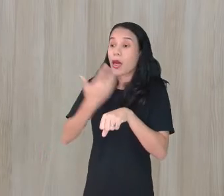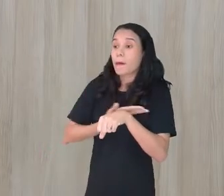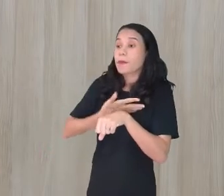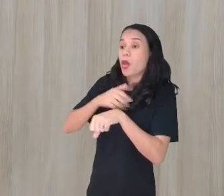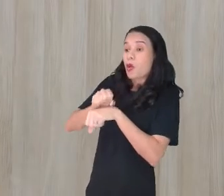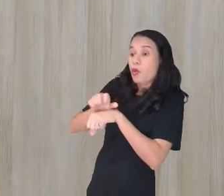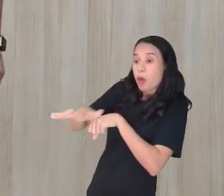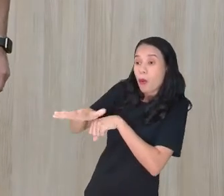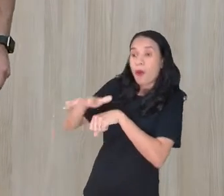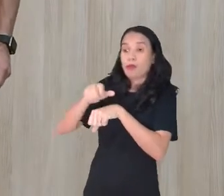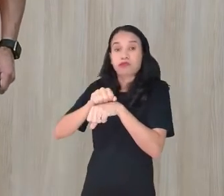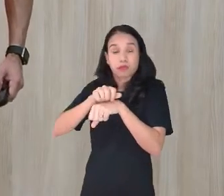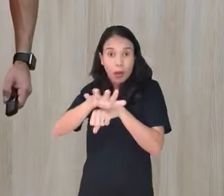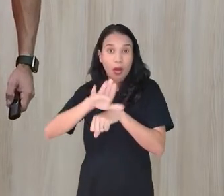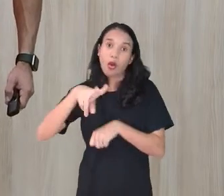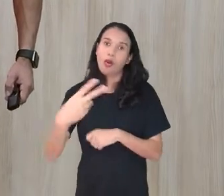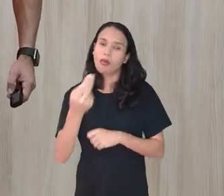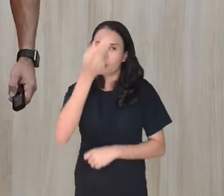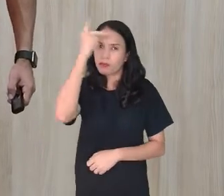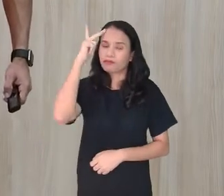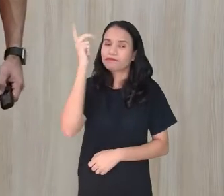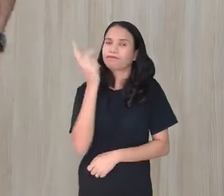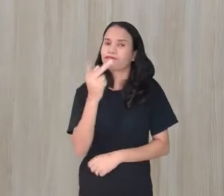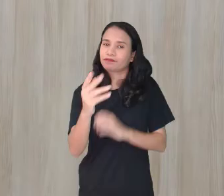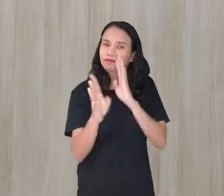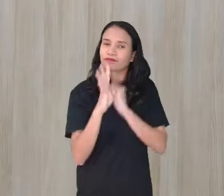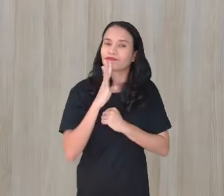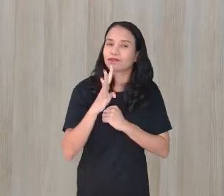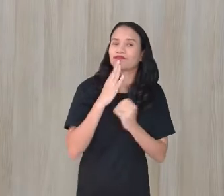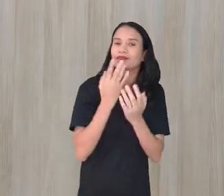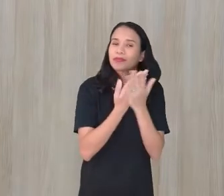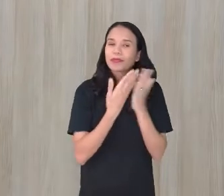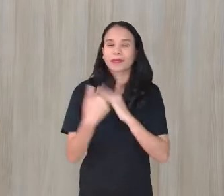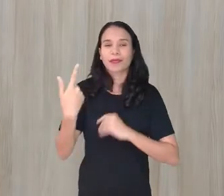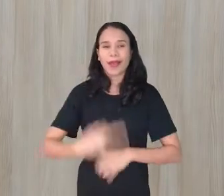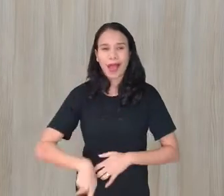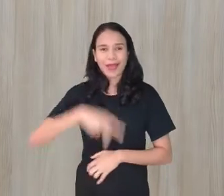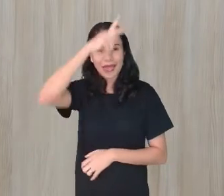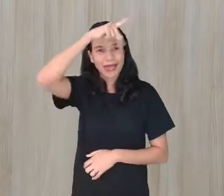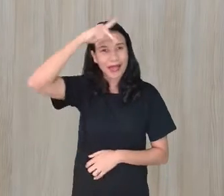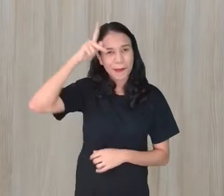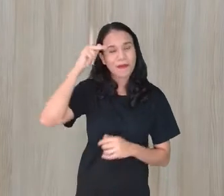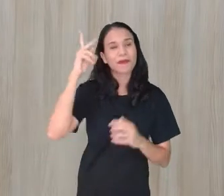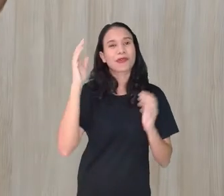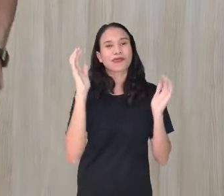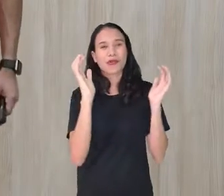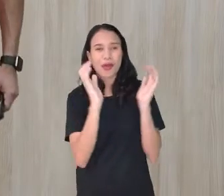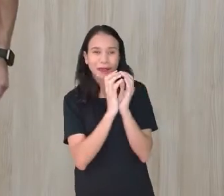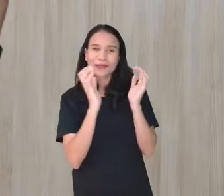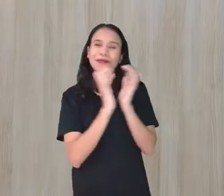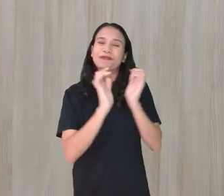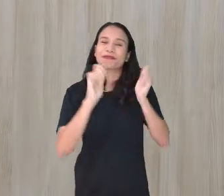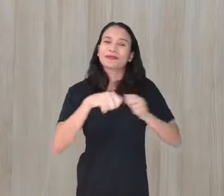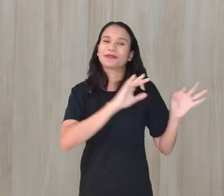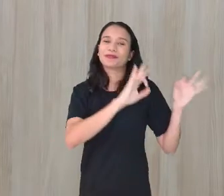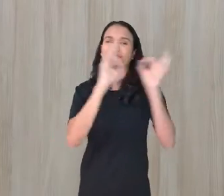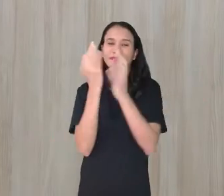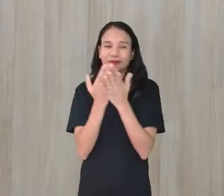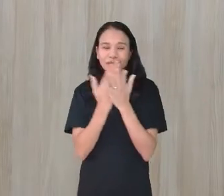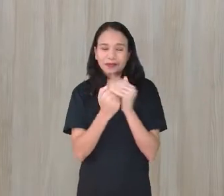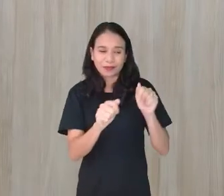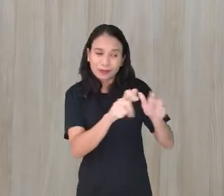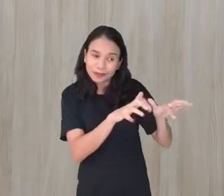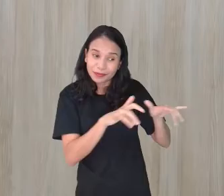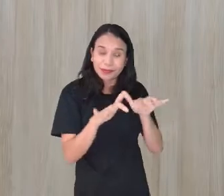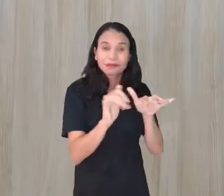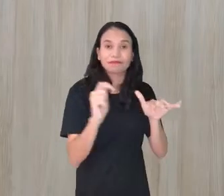amigo aí da escola, ou para um amigo que você conhece que estuda na rede e que pode acompanhar aqui as nossas aulas falando aí no